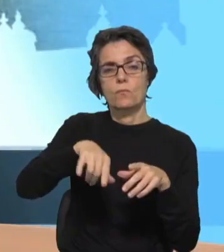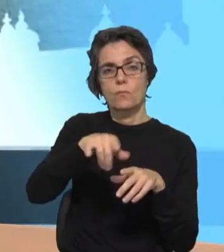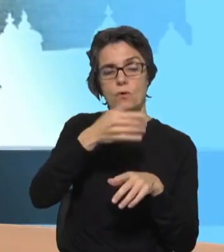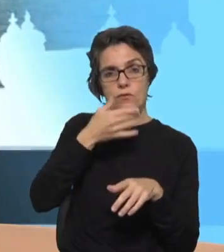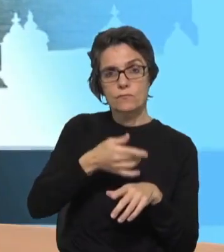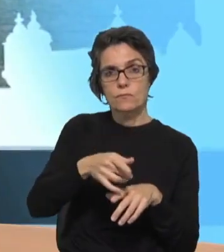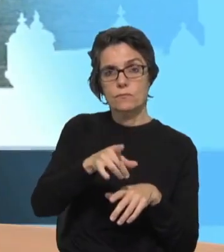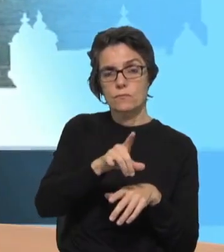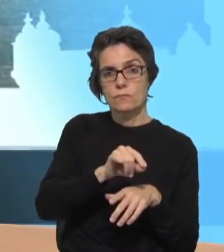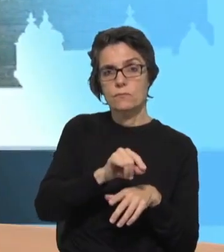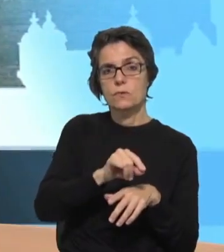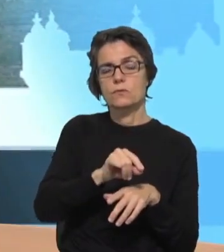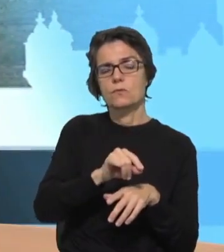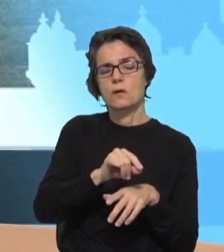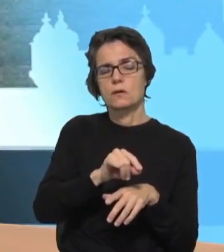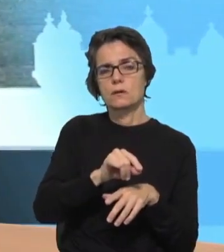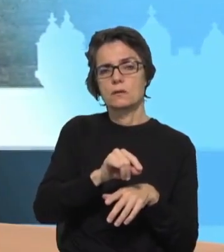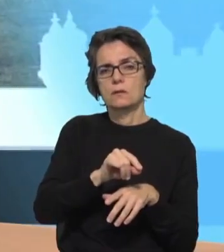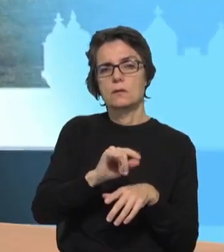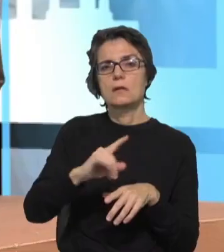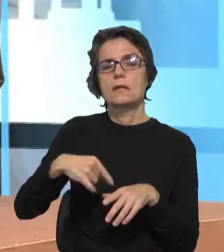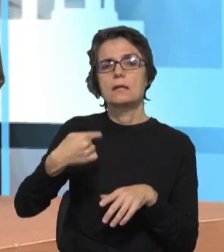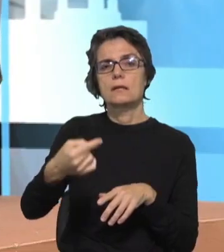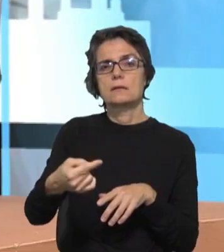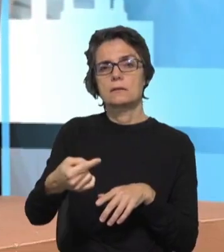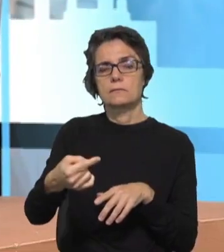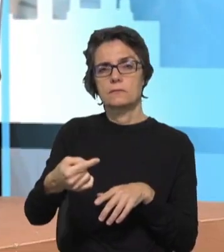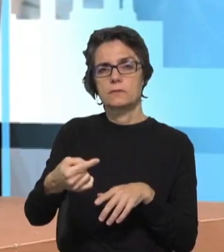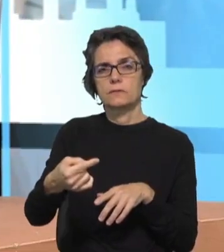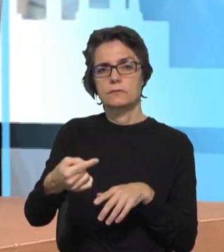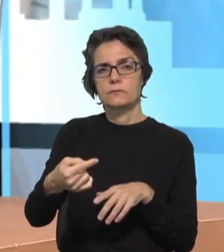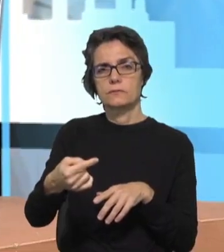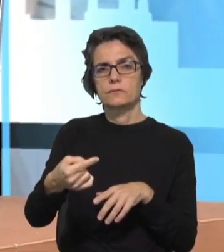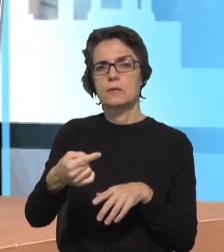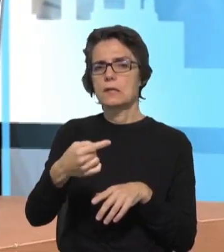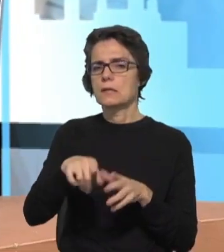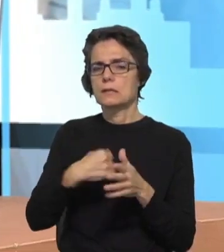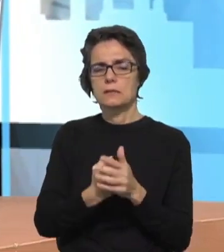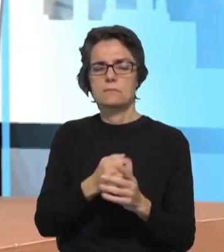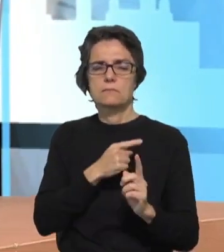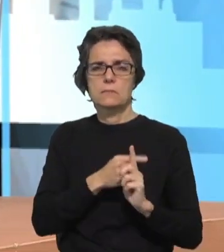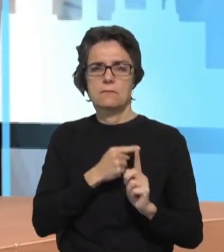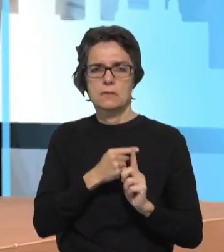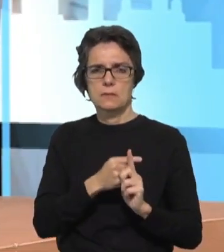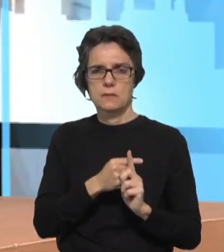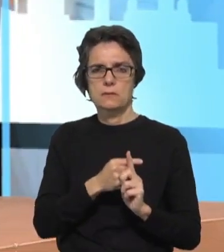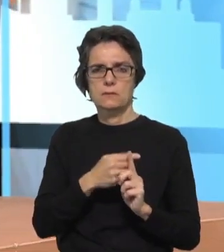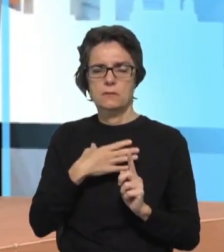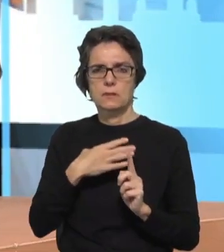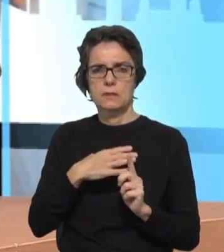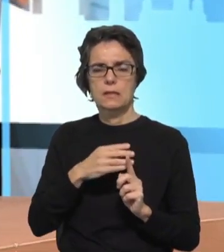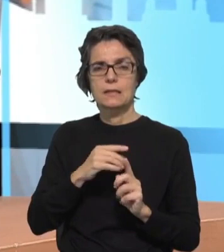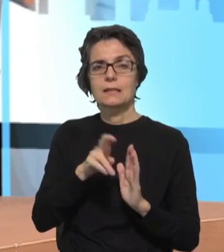anos, com o sultão. E depois também a questão sempre presente em São Francisco. E ele vai reforçar muito isto nesta regra de